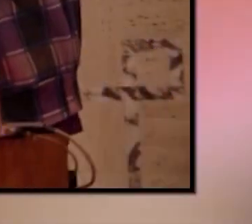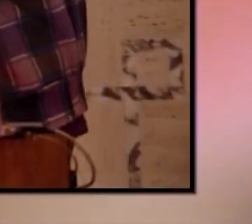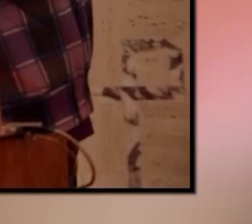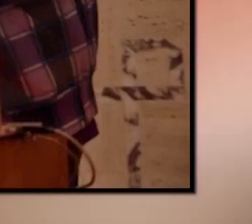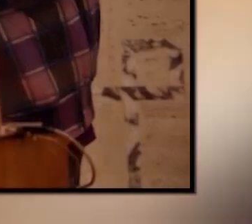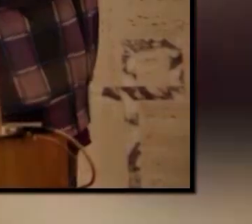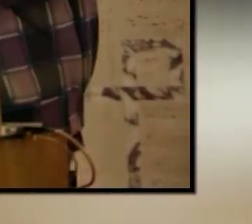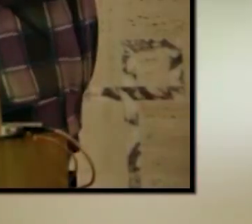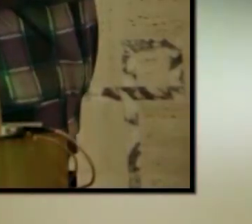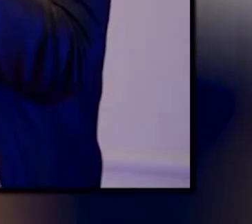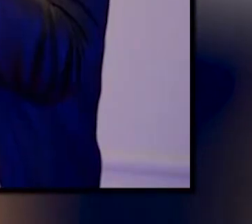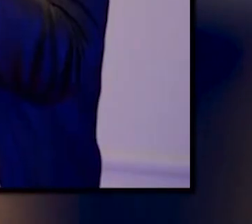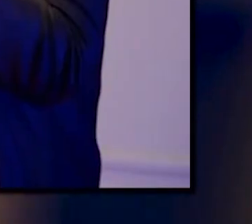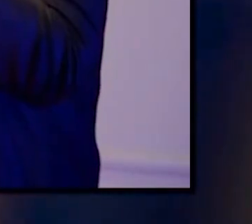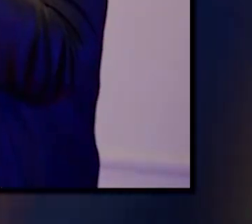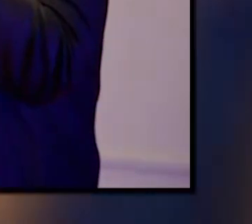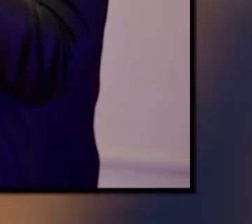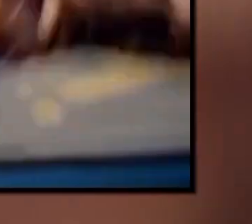pode parar.